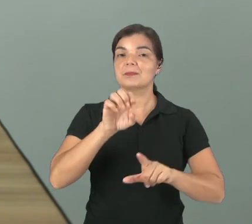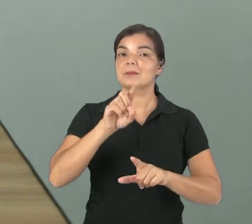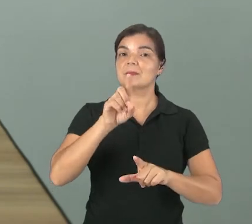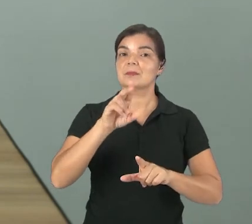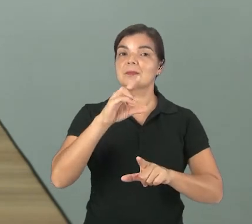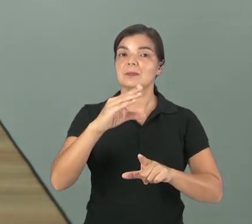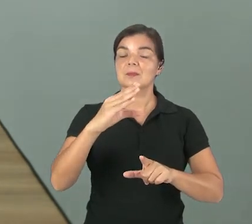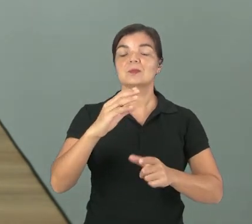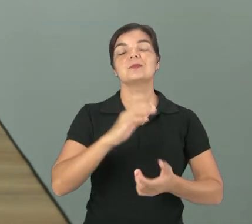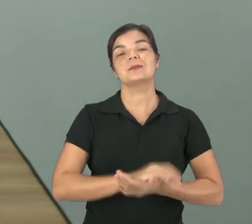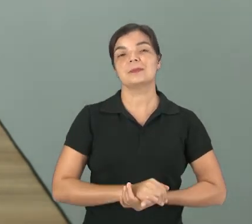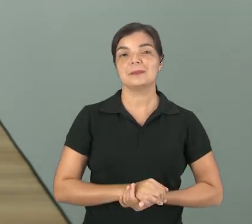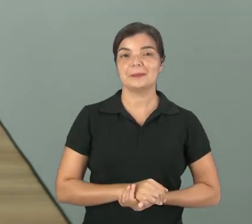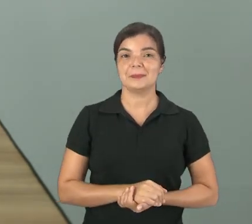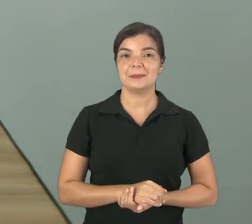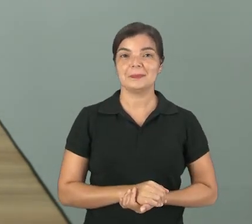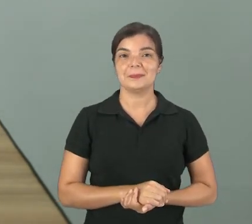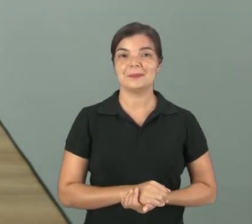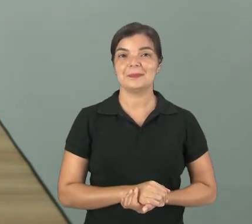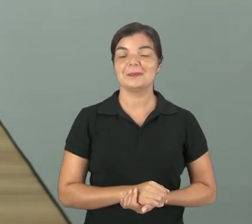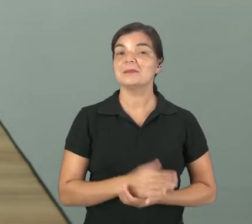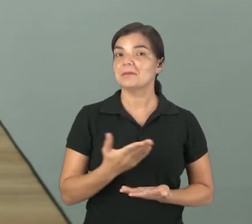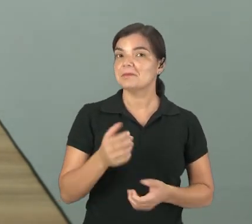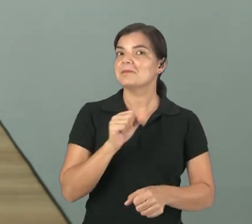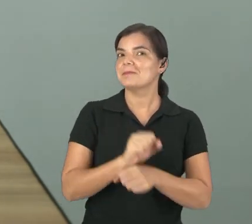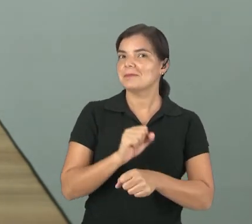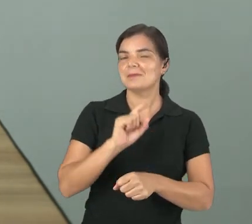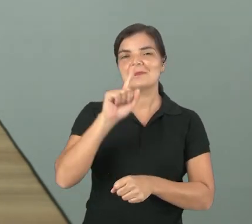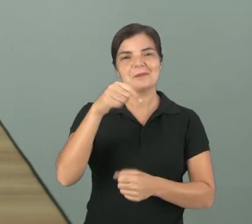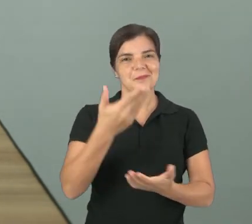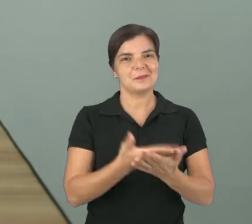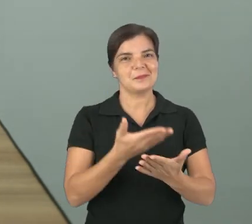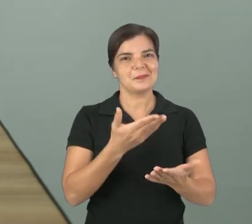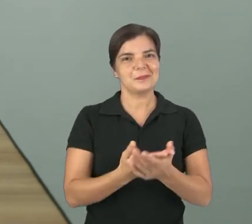outras aulas, indo até a nossa plataforma Eduque. E eu espero